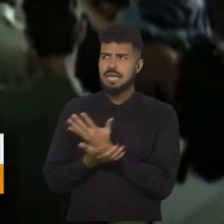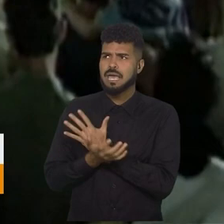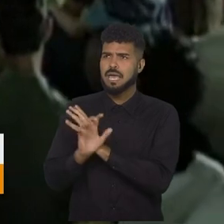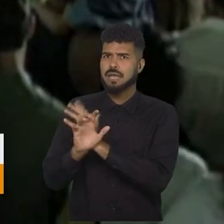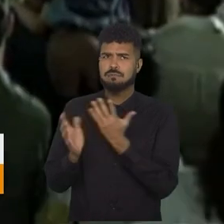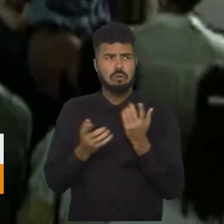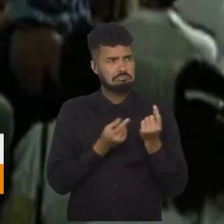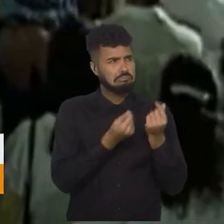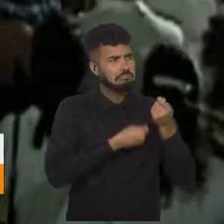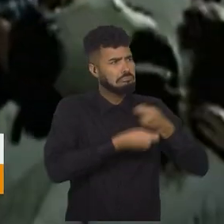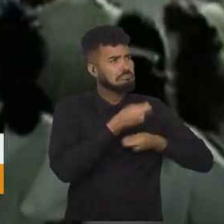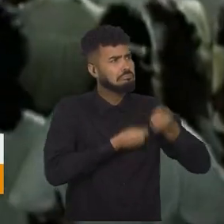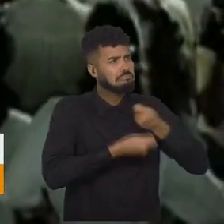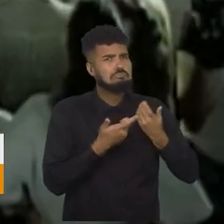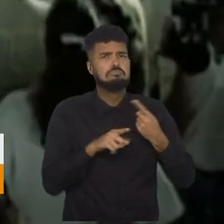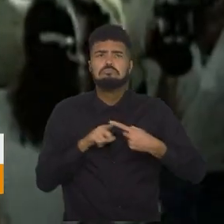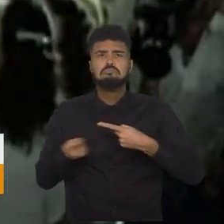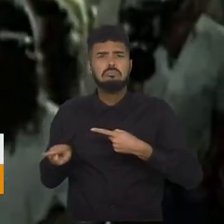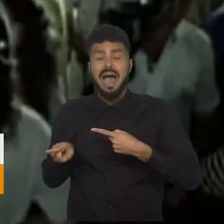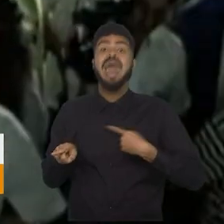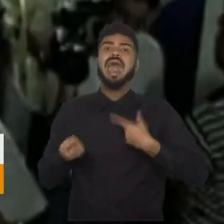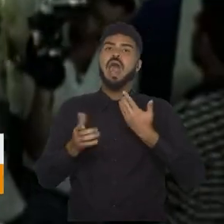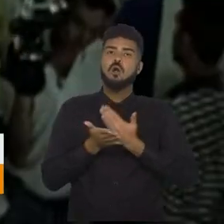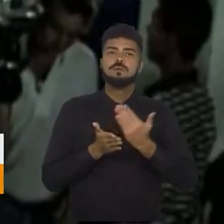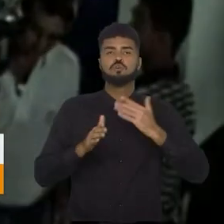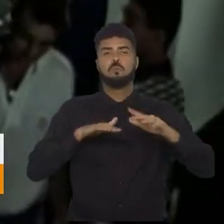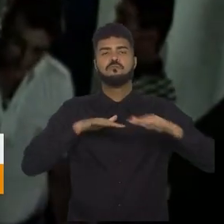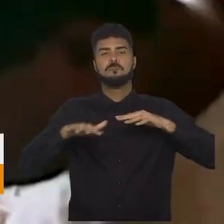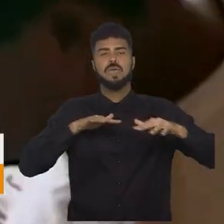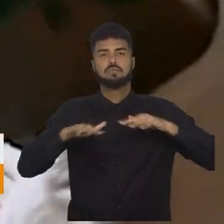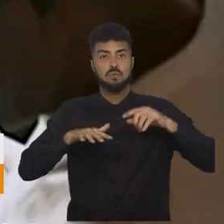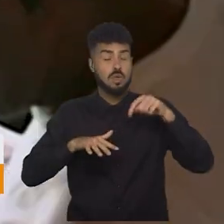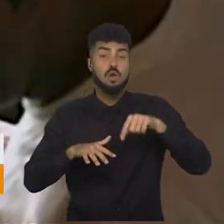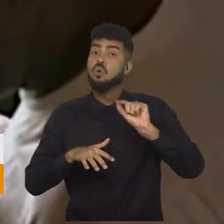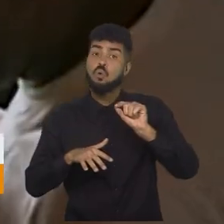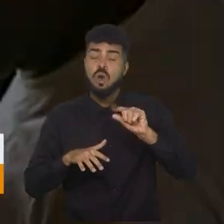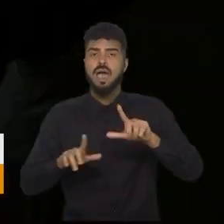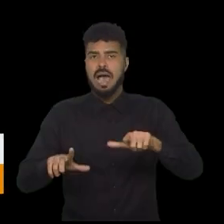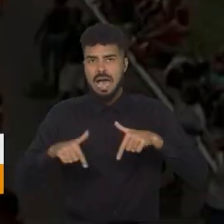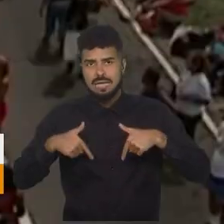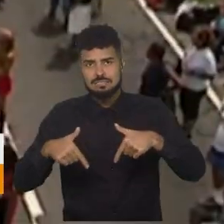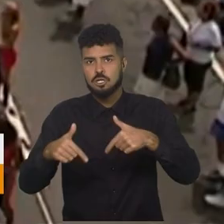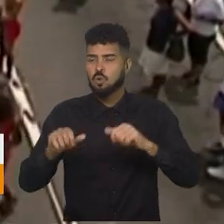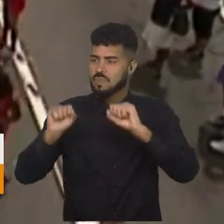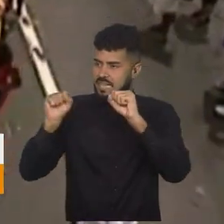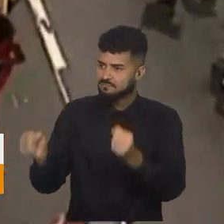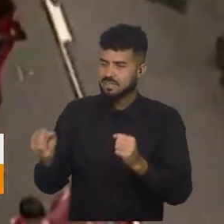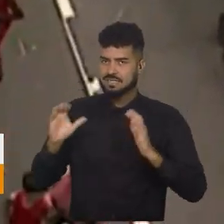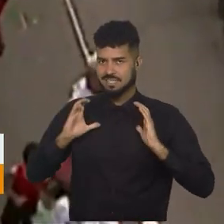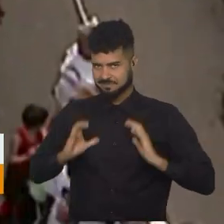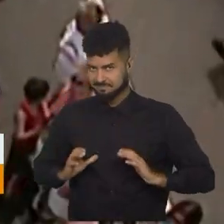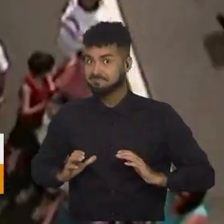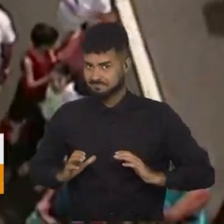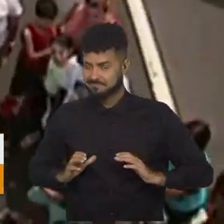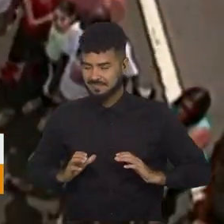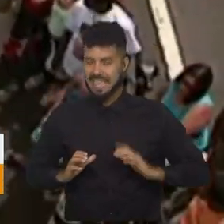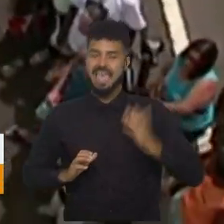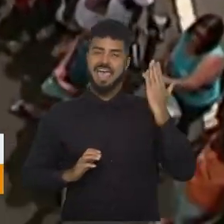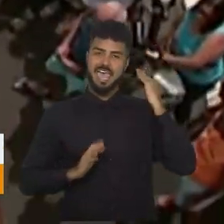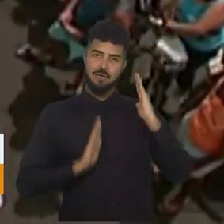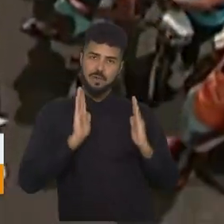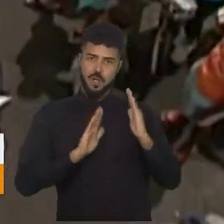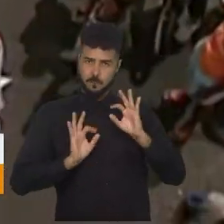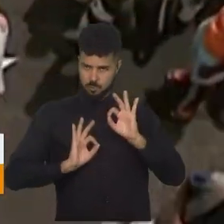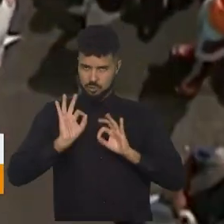reunião, então, começou a surgir o movimento. O que é esse movimento? É uma ação da cidadania. Na época, o projeto se transformou no